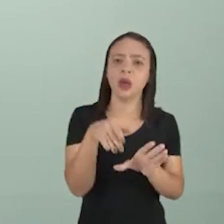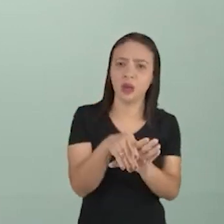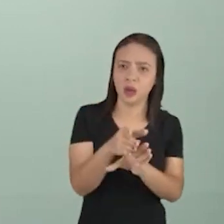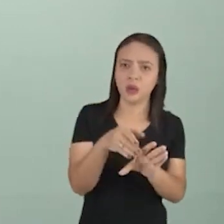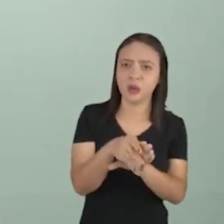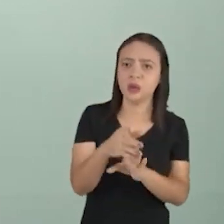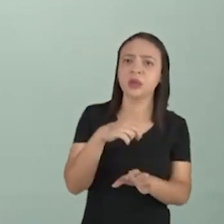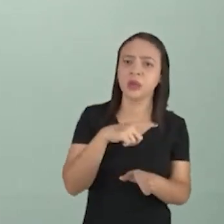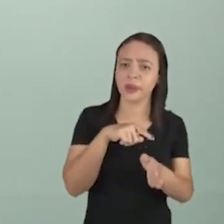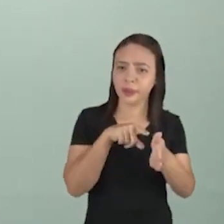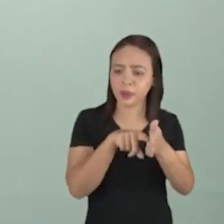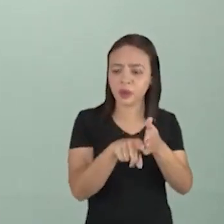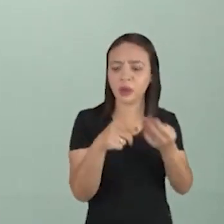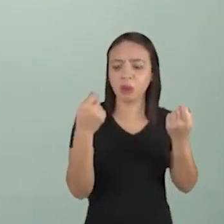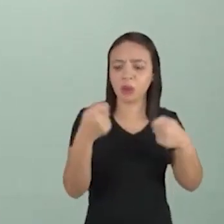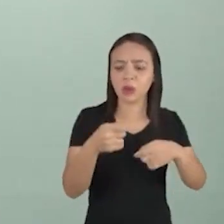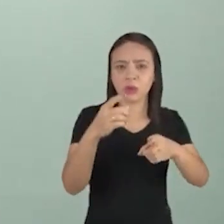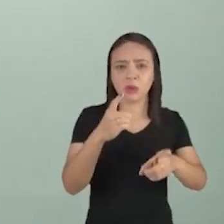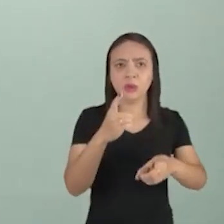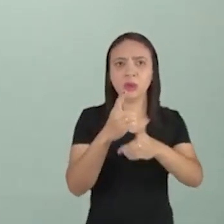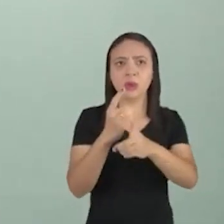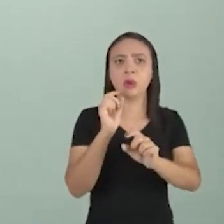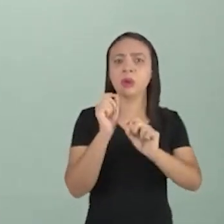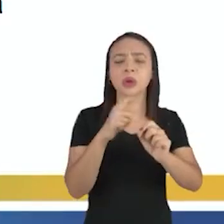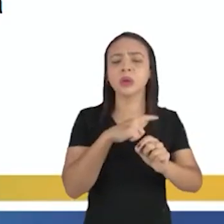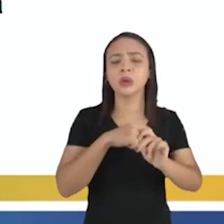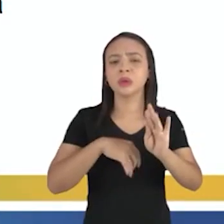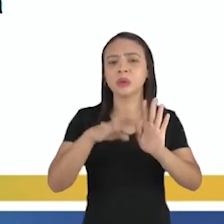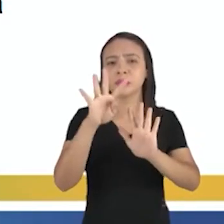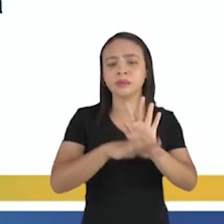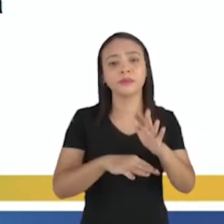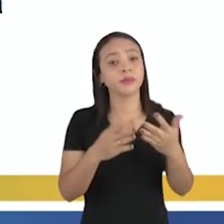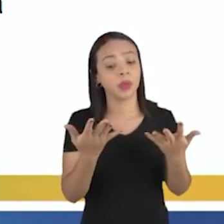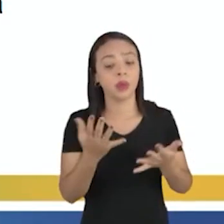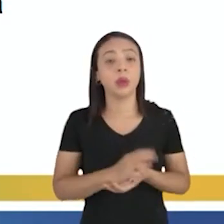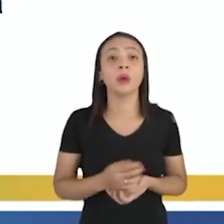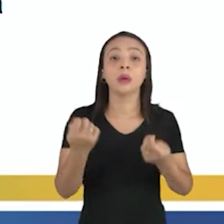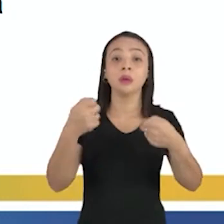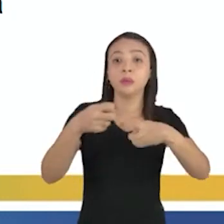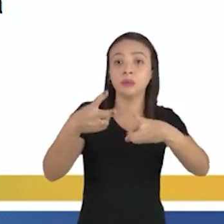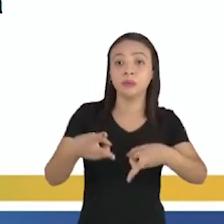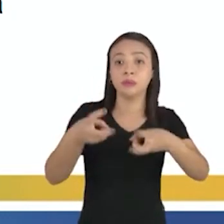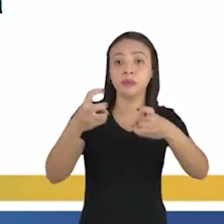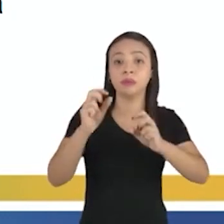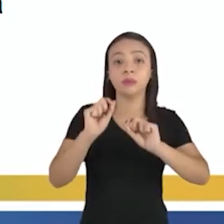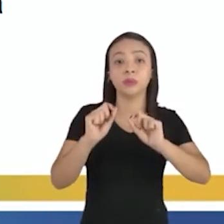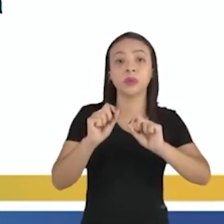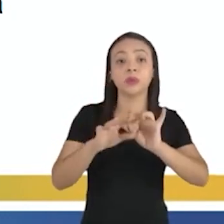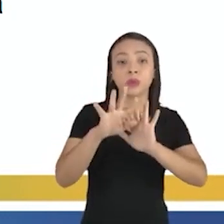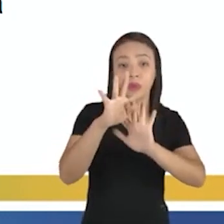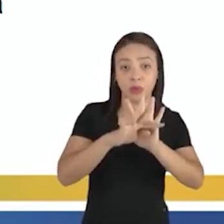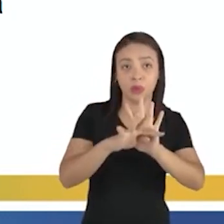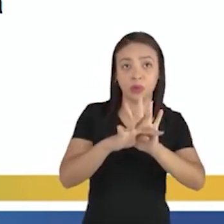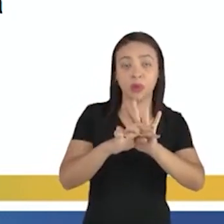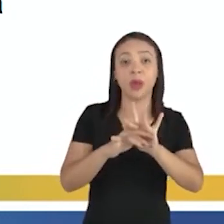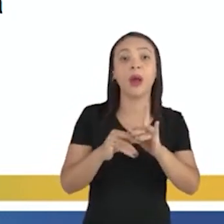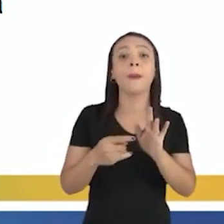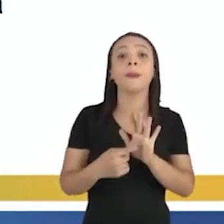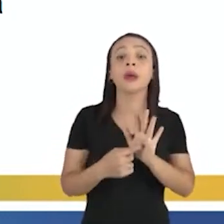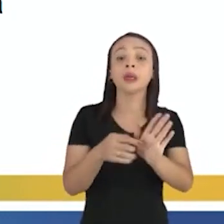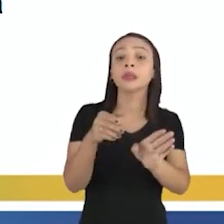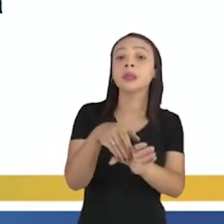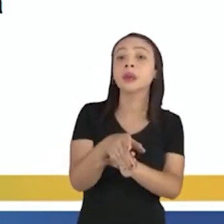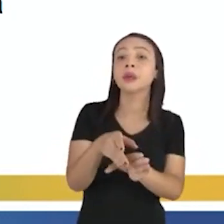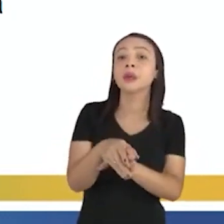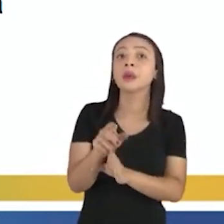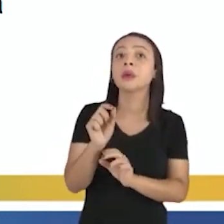identificar o que eu vou olhar no texto? Primeiro, nós percebemos que o texto trouxe, o comando da questão